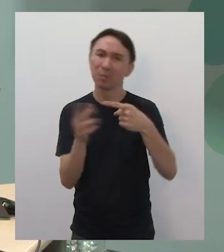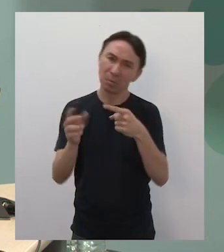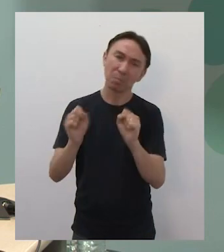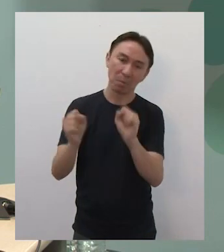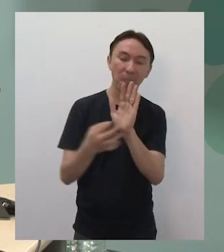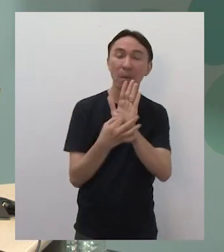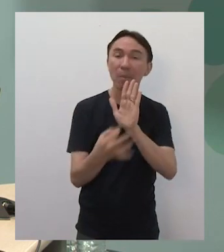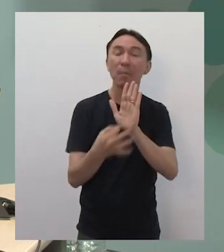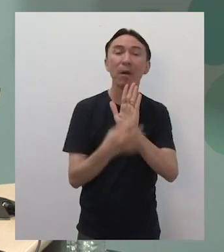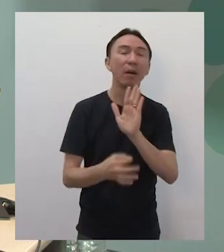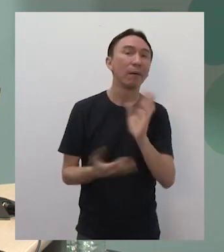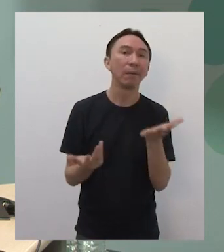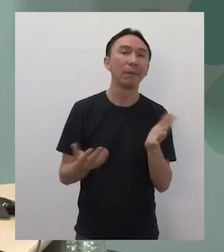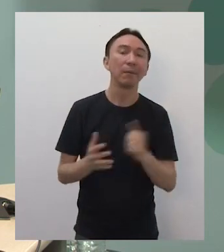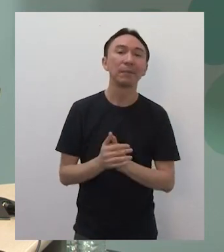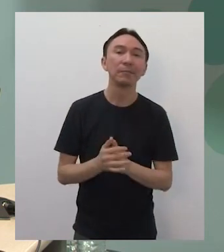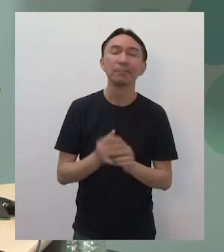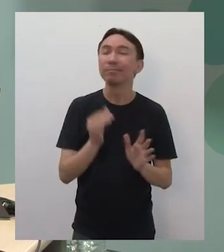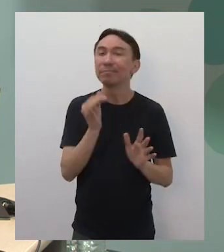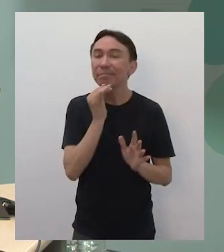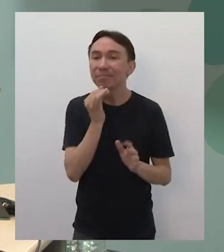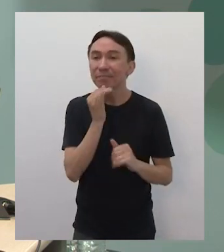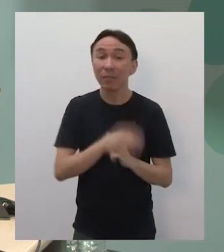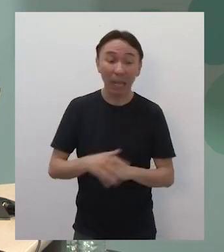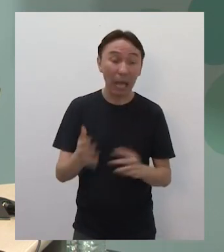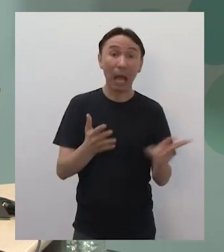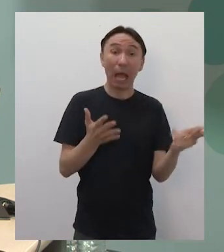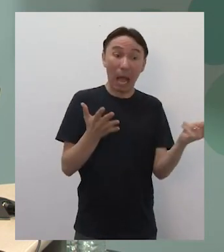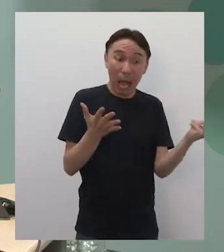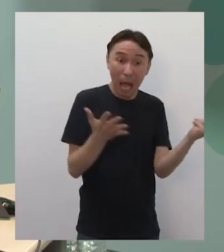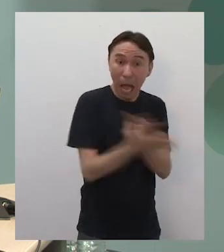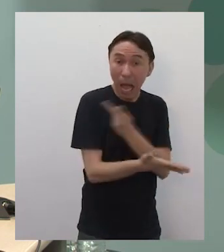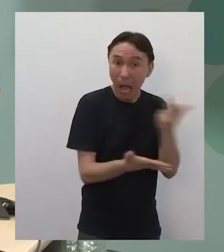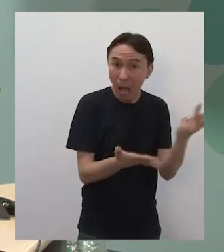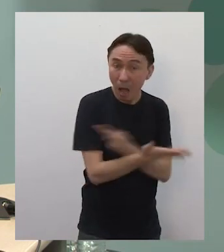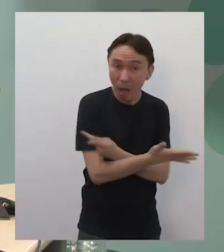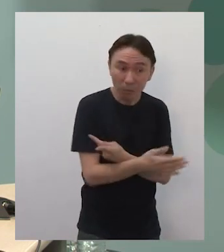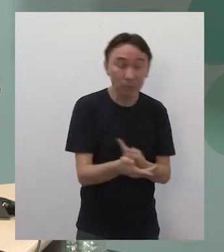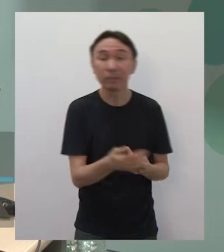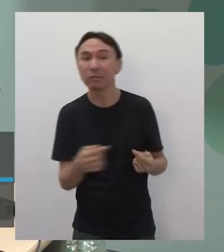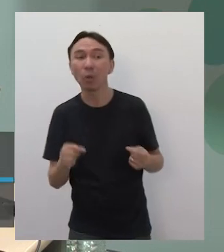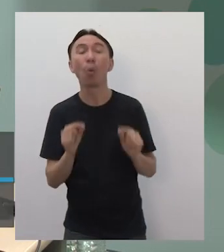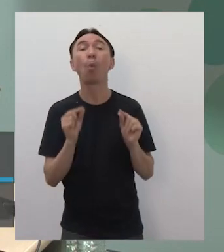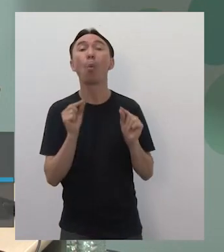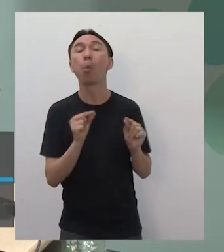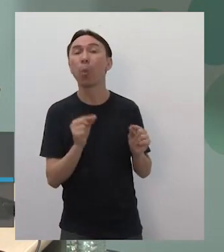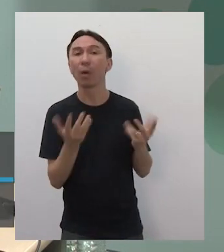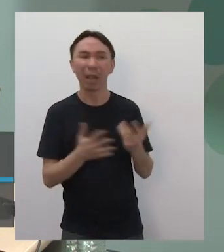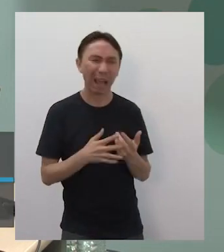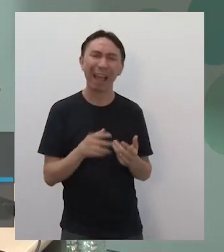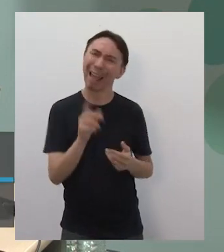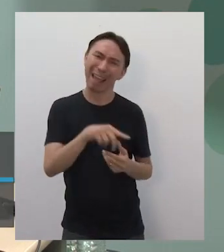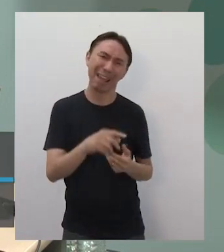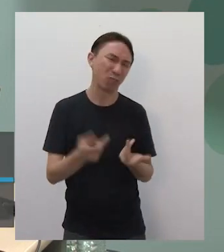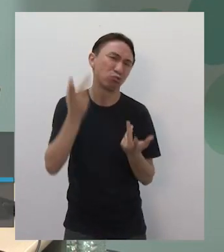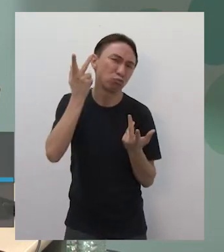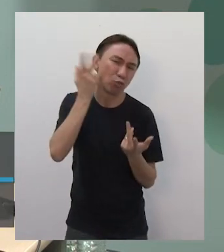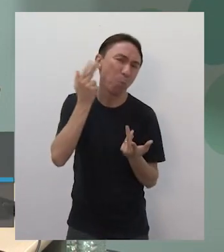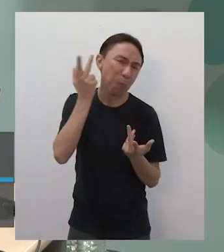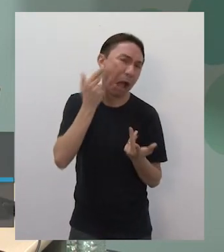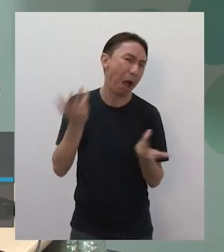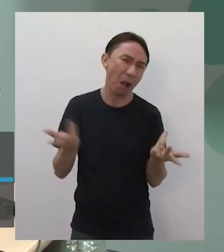pouquinho sobre como é que a gente encara o erro, né? Entendendo ele como algo que faz parte da vida, do nosso processo